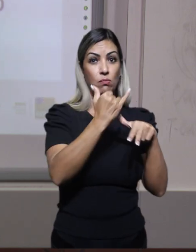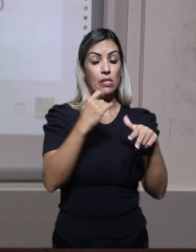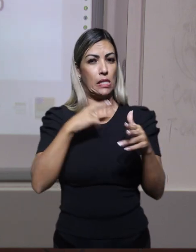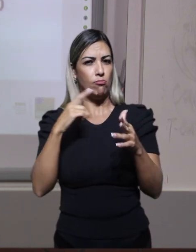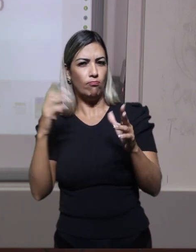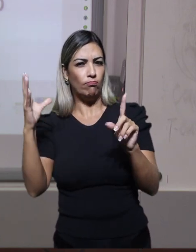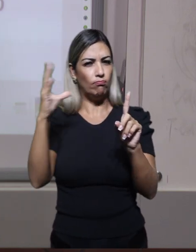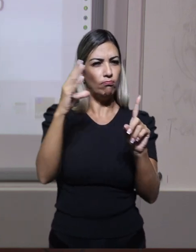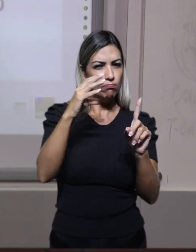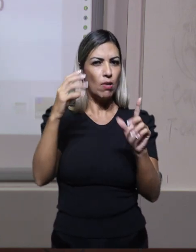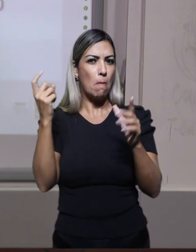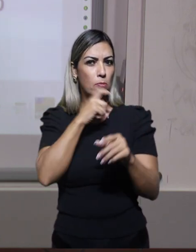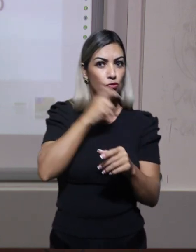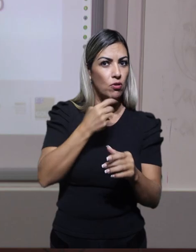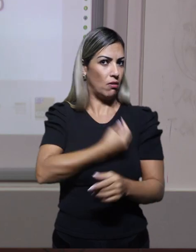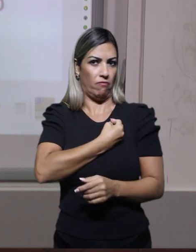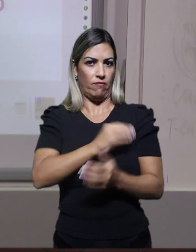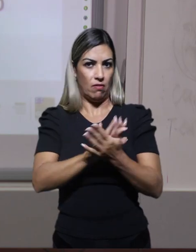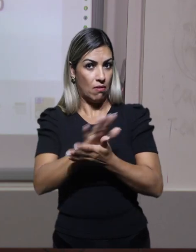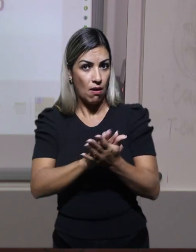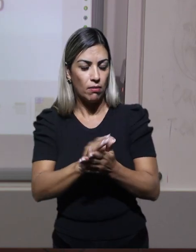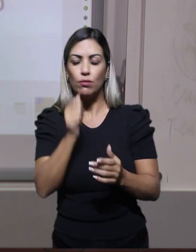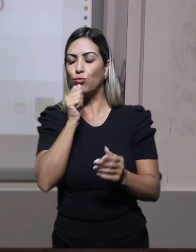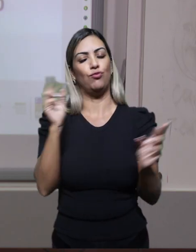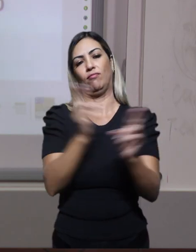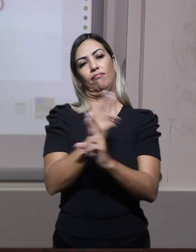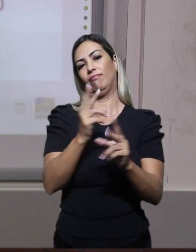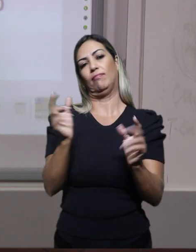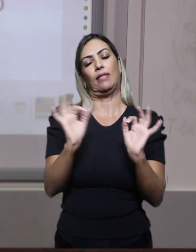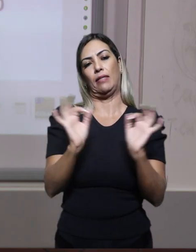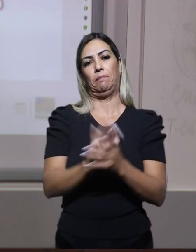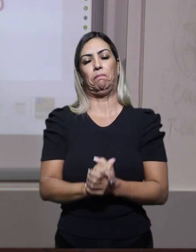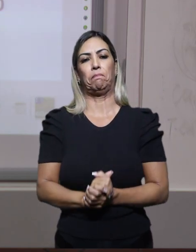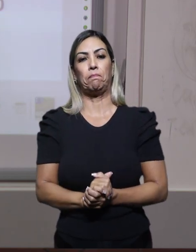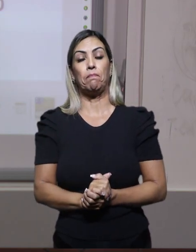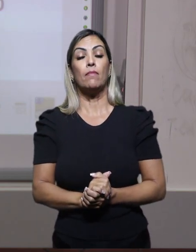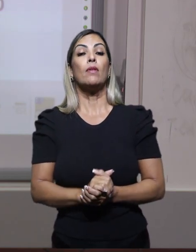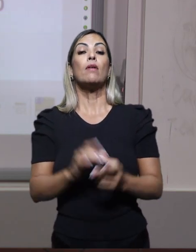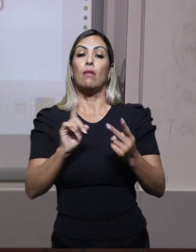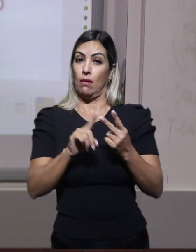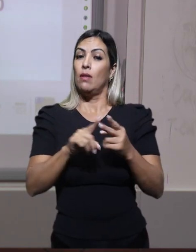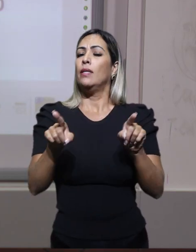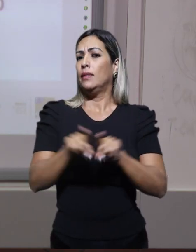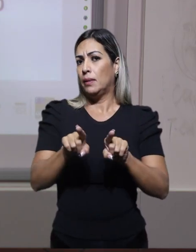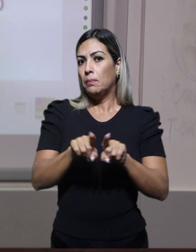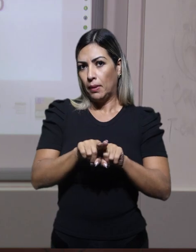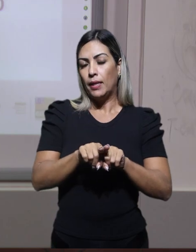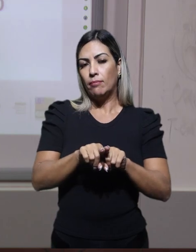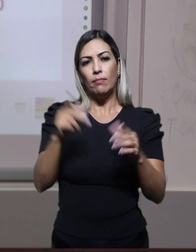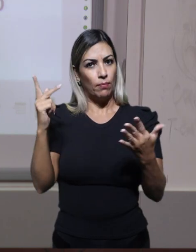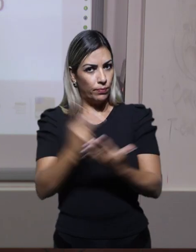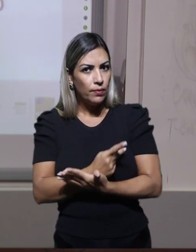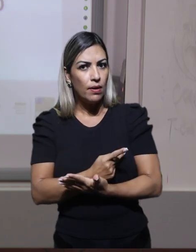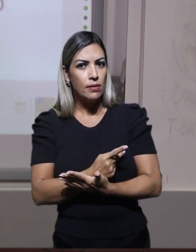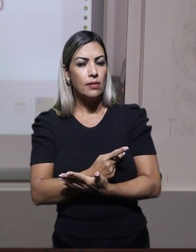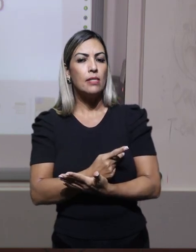ela não estivesse presente, ela não teria se relacionado. Tem também o caso